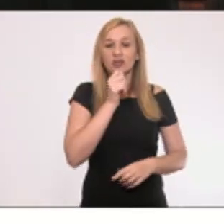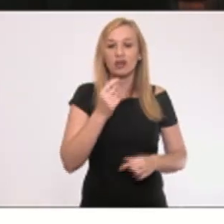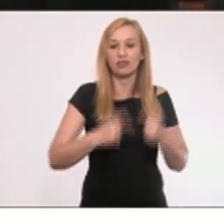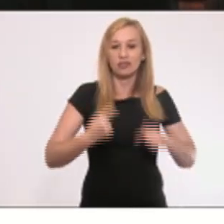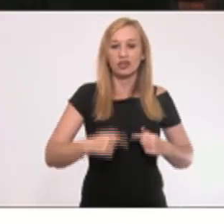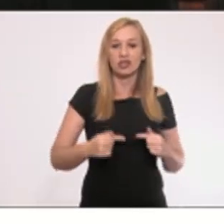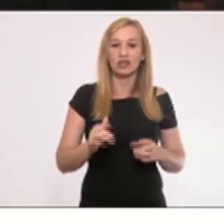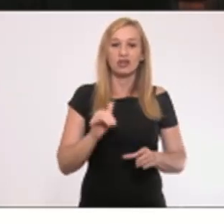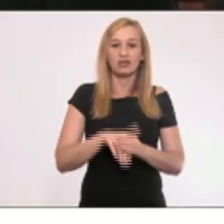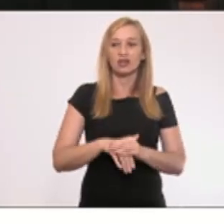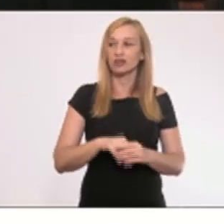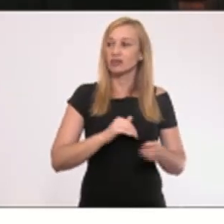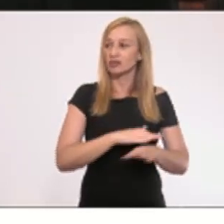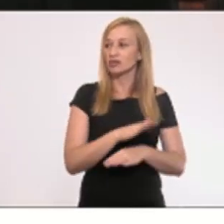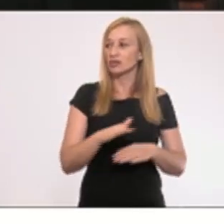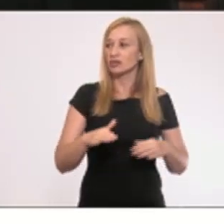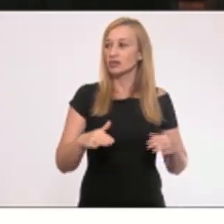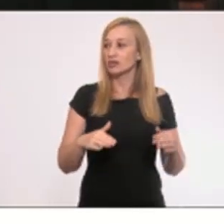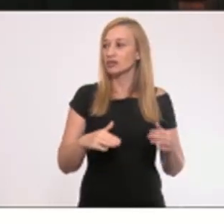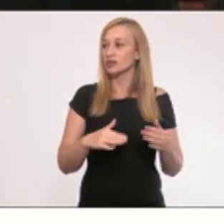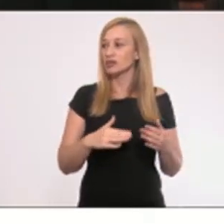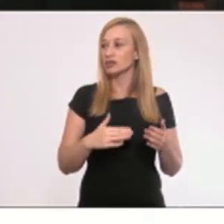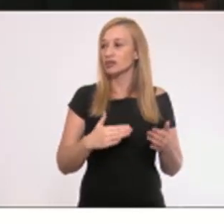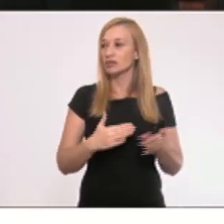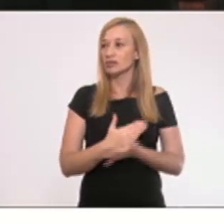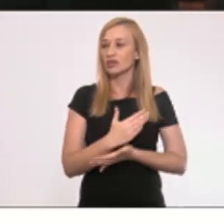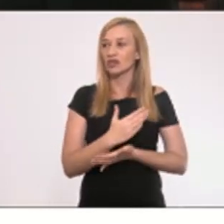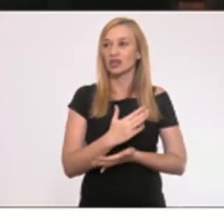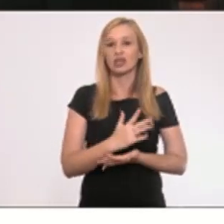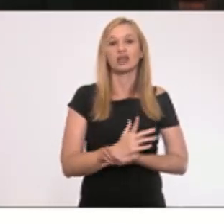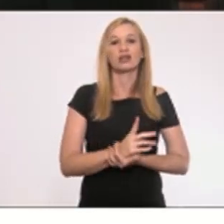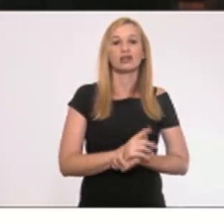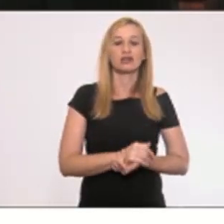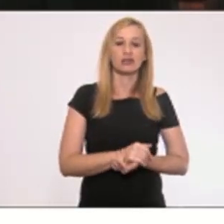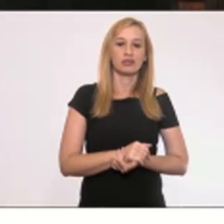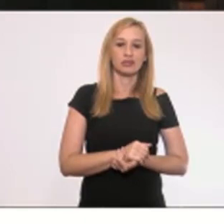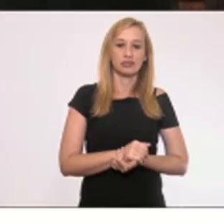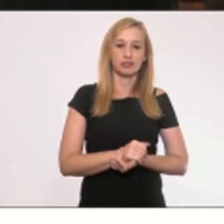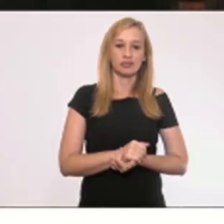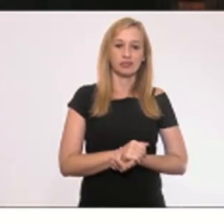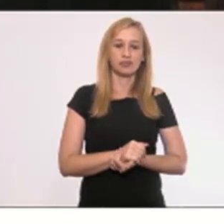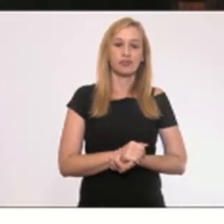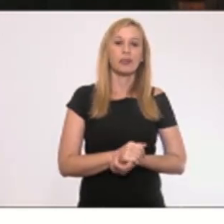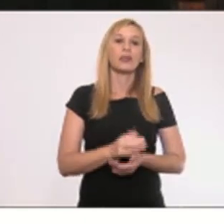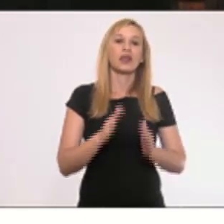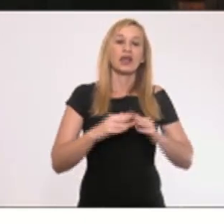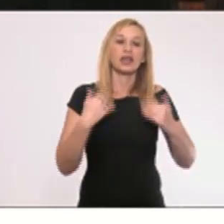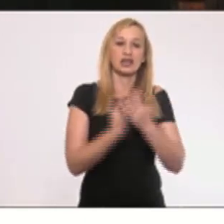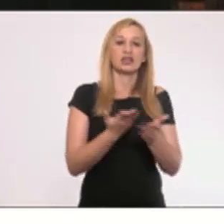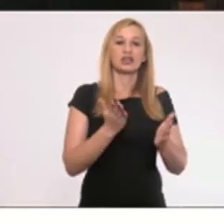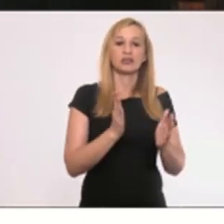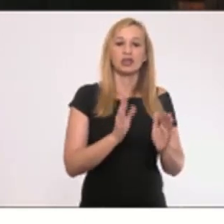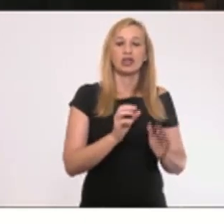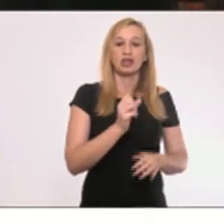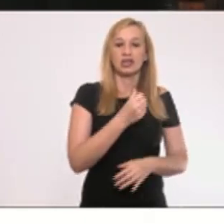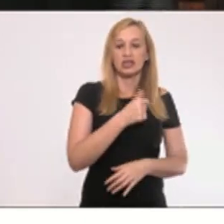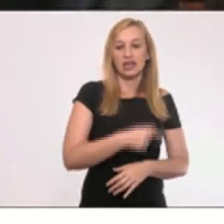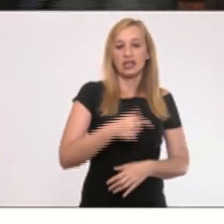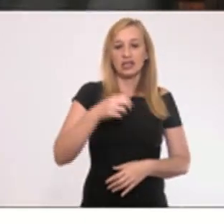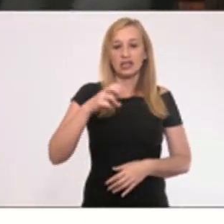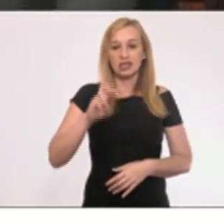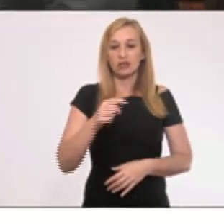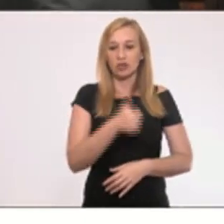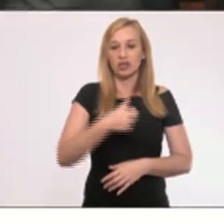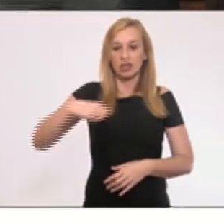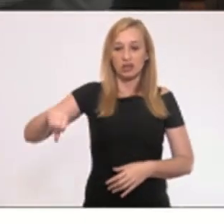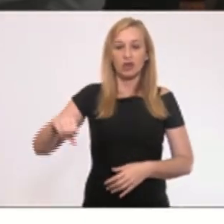a discussão, em votação. Senhores que aprovam, como estão aprovados, vai a publicação. Requerimento 75/2019 de autoria da